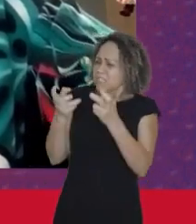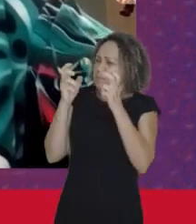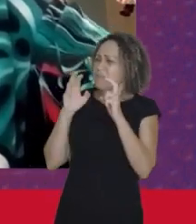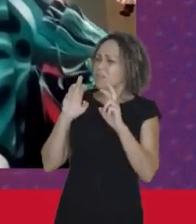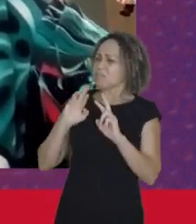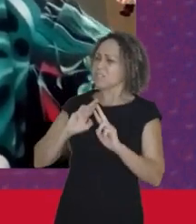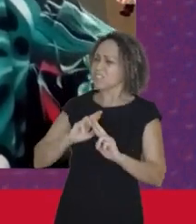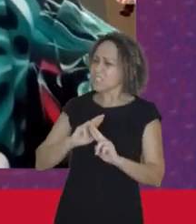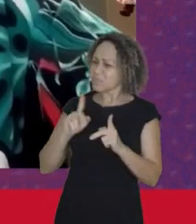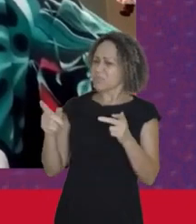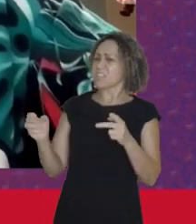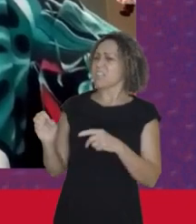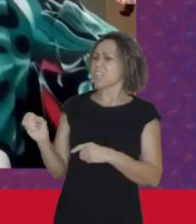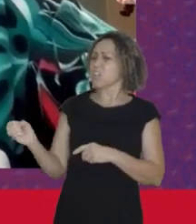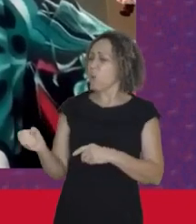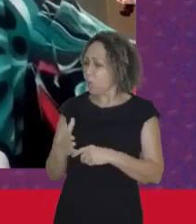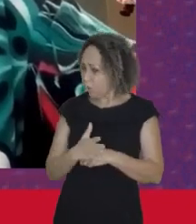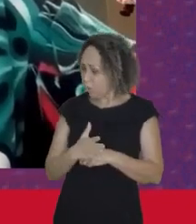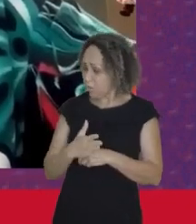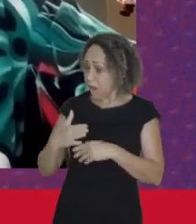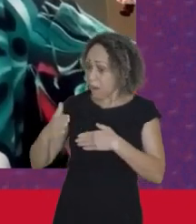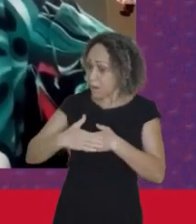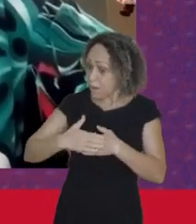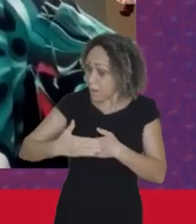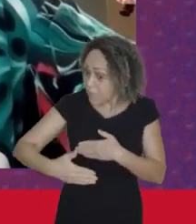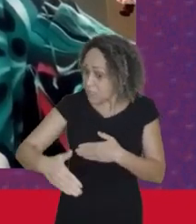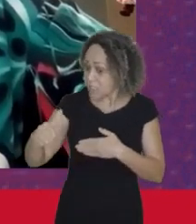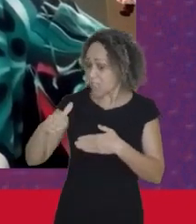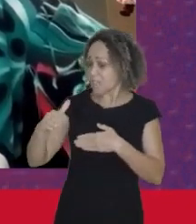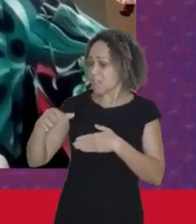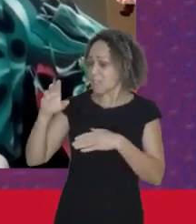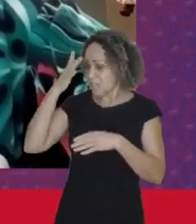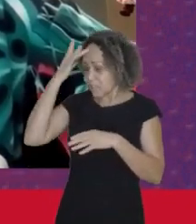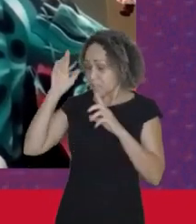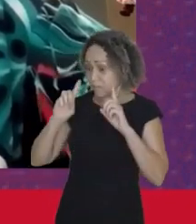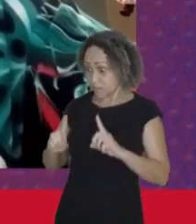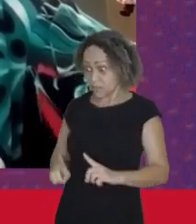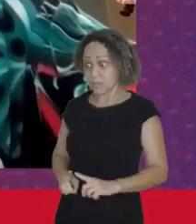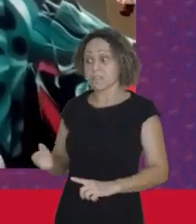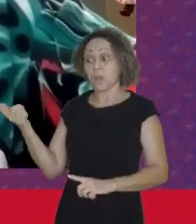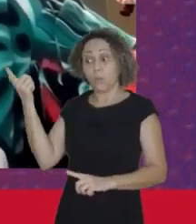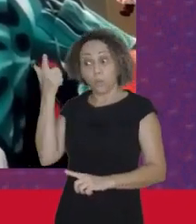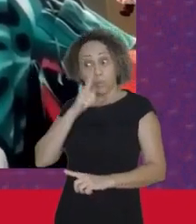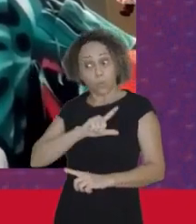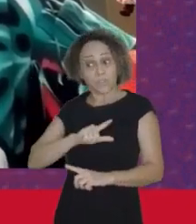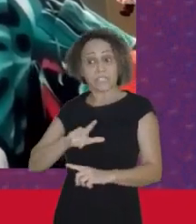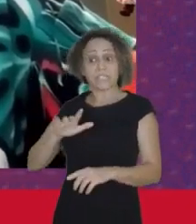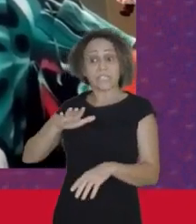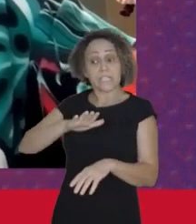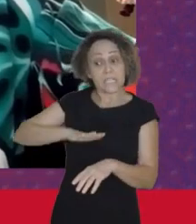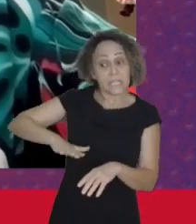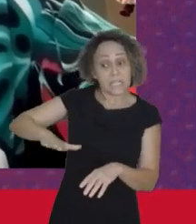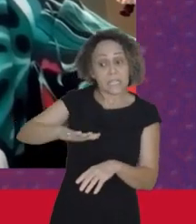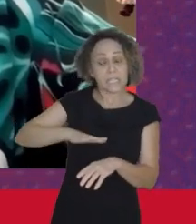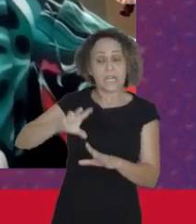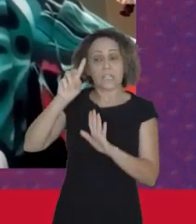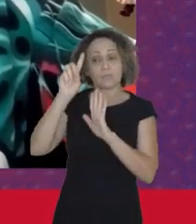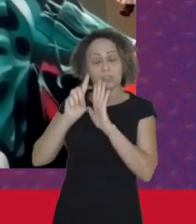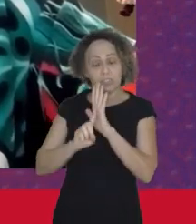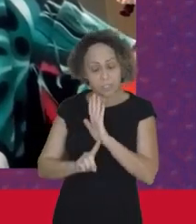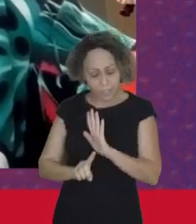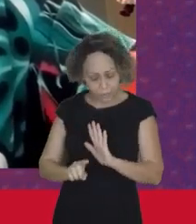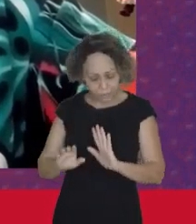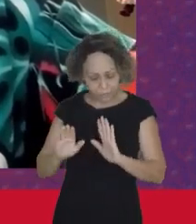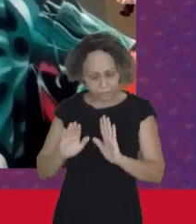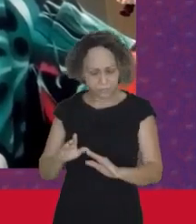a partir dali no campo dos direitos, da garantia de direitos. Notem que